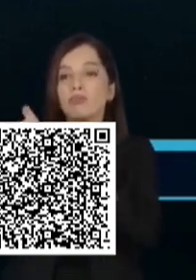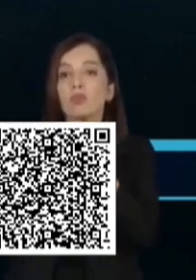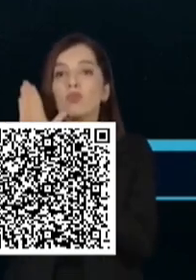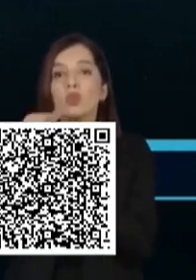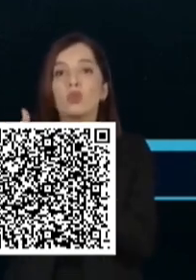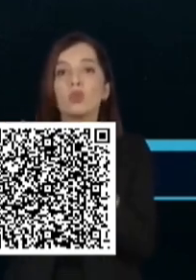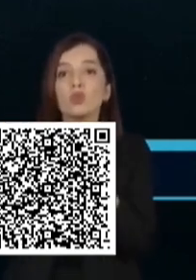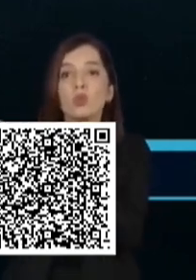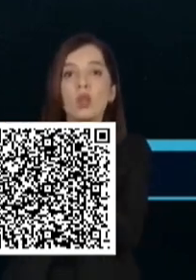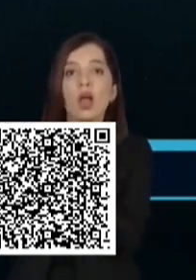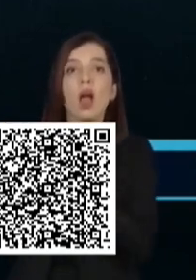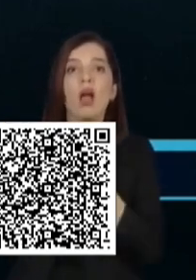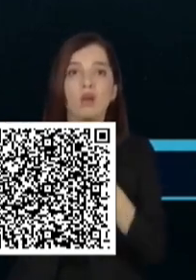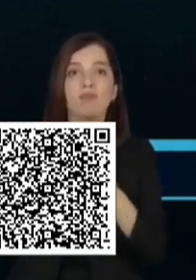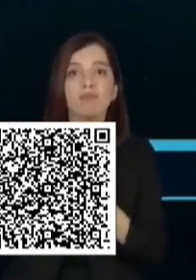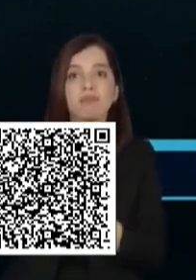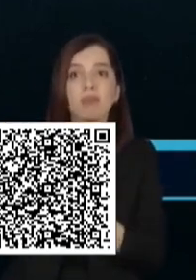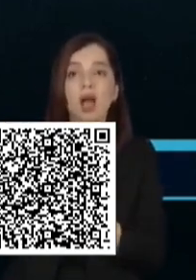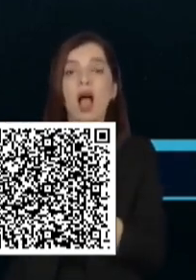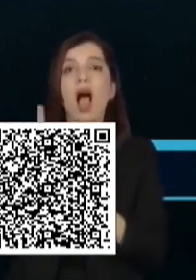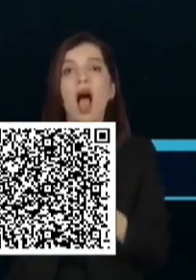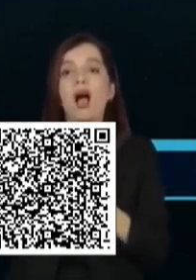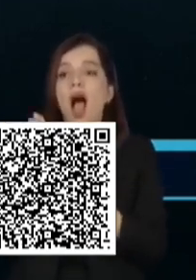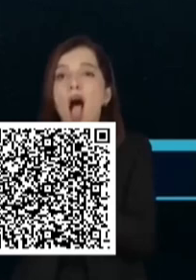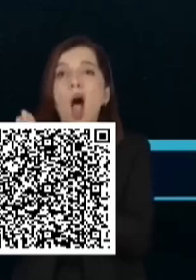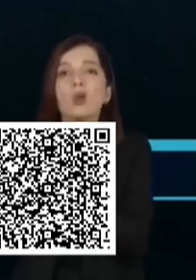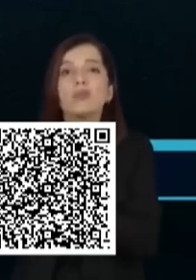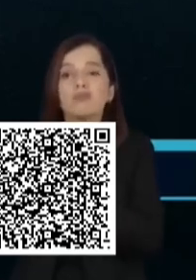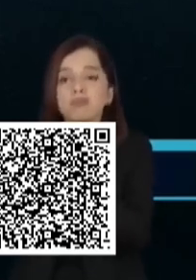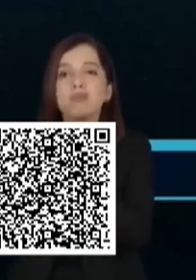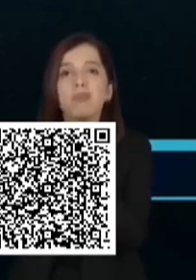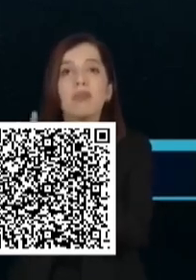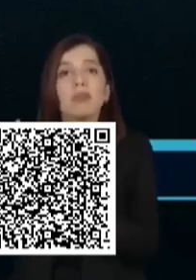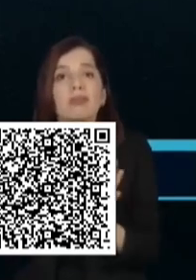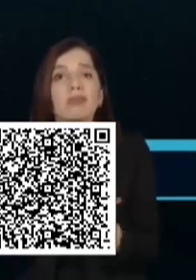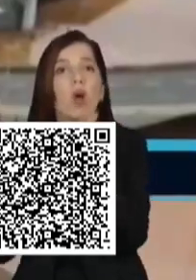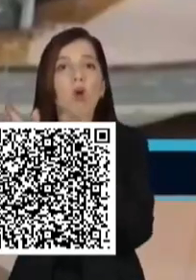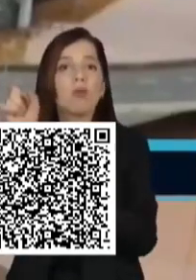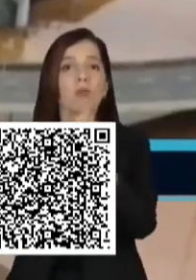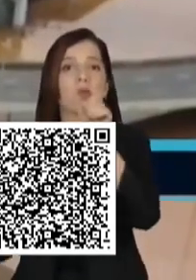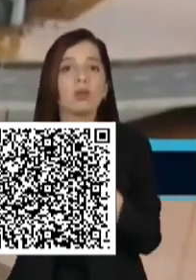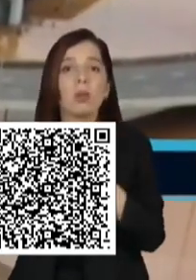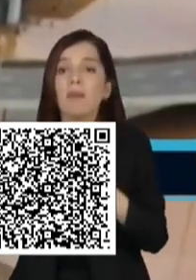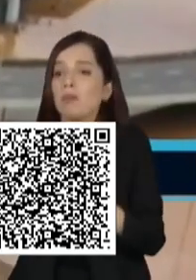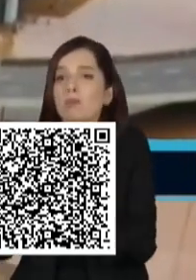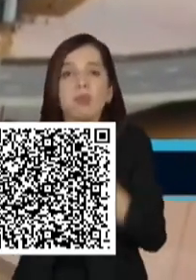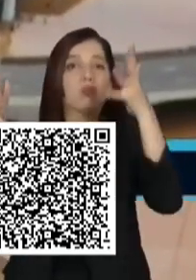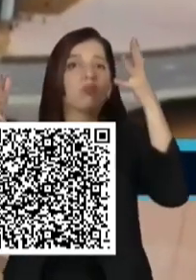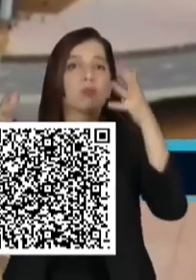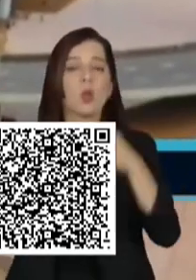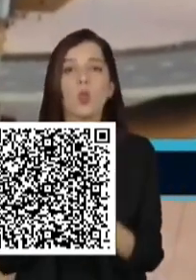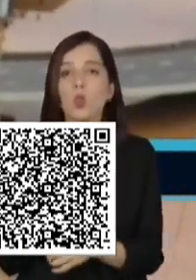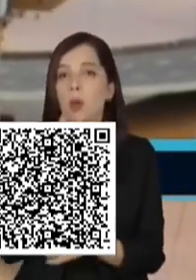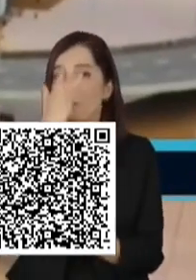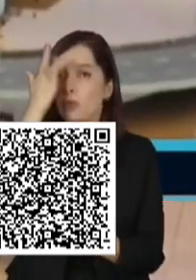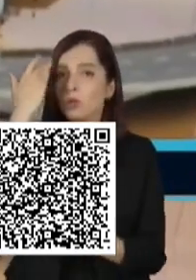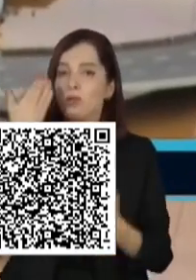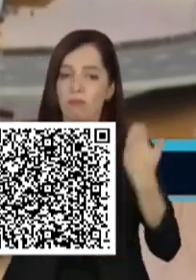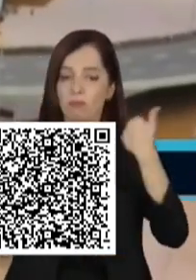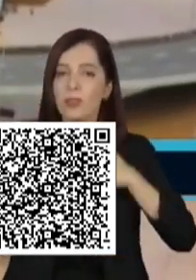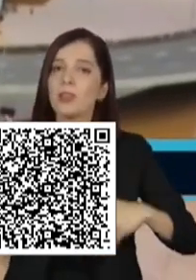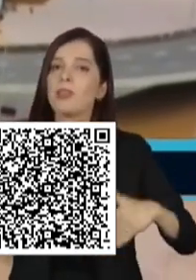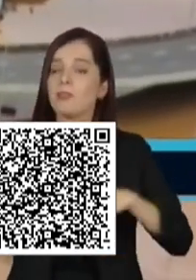é nesse fim de semana a gente viu e pode acompanhar aqui diversas imagens da situação no Rio Grande do